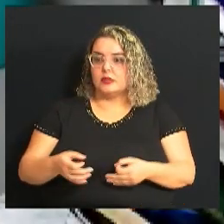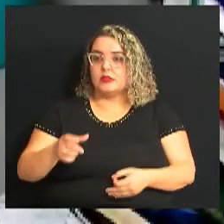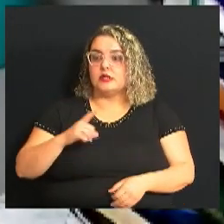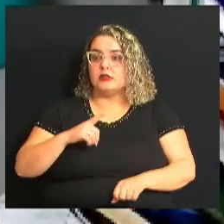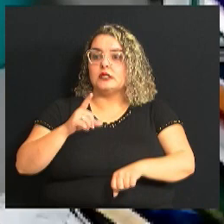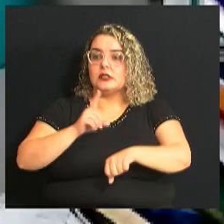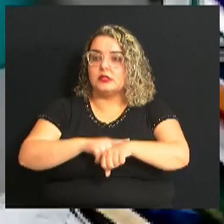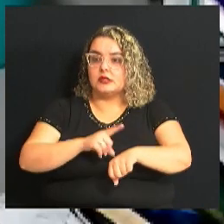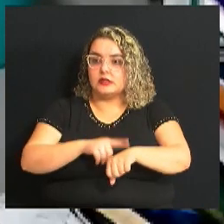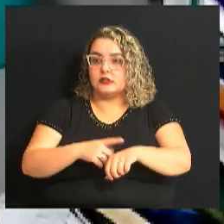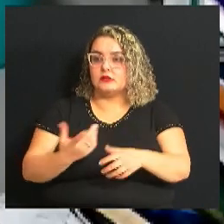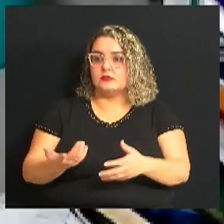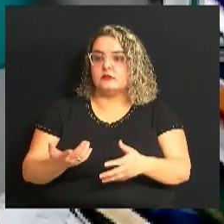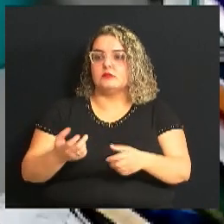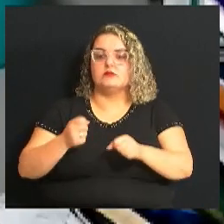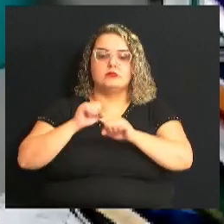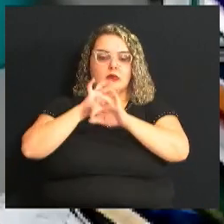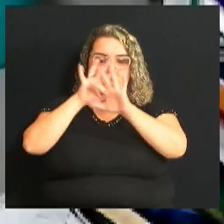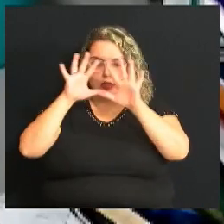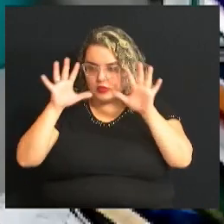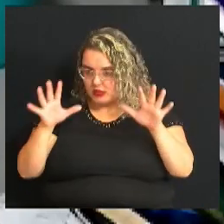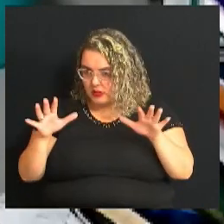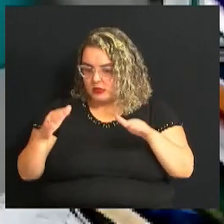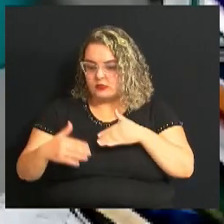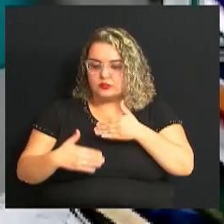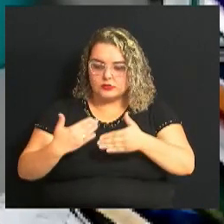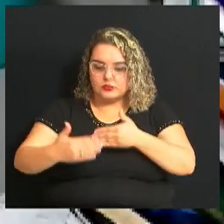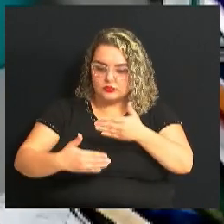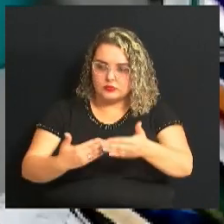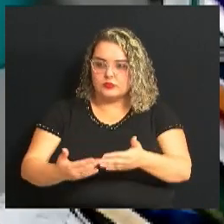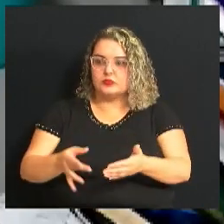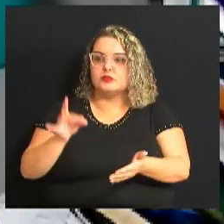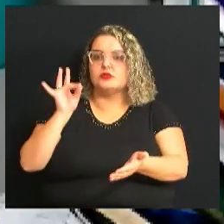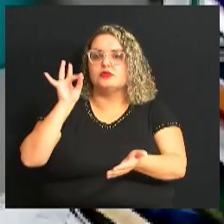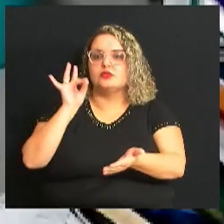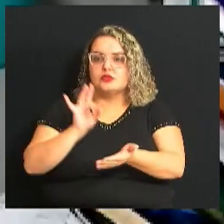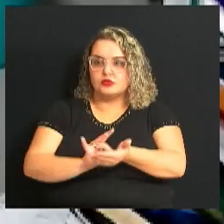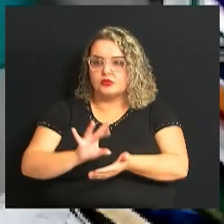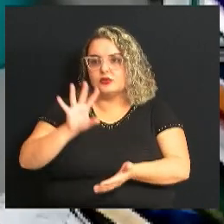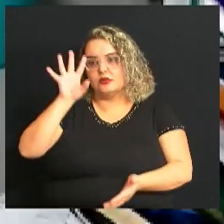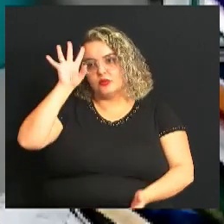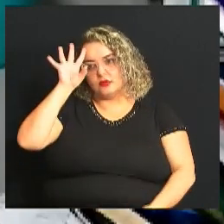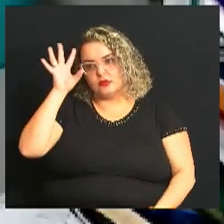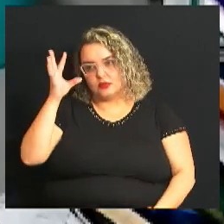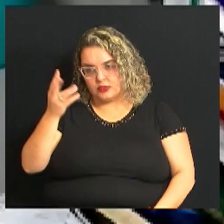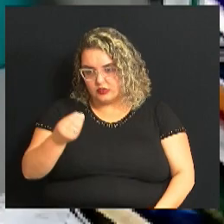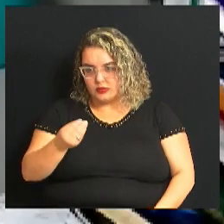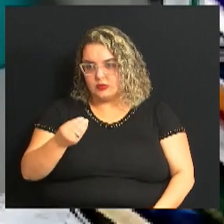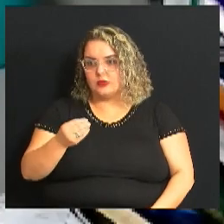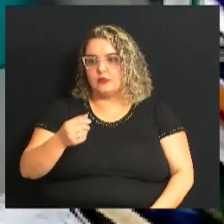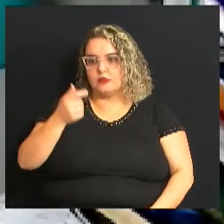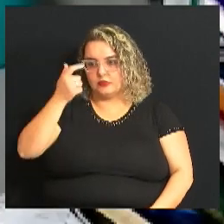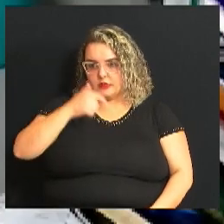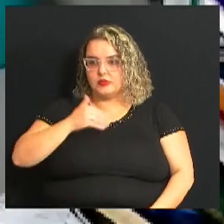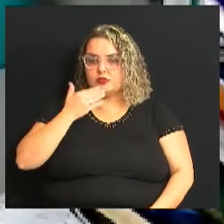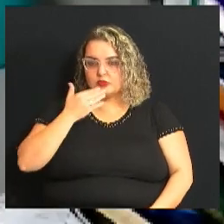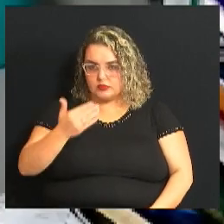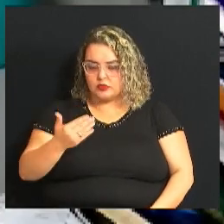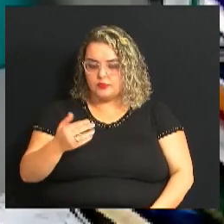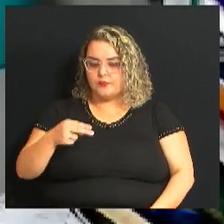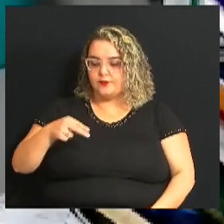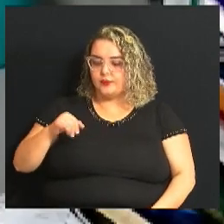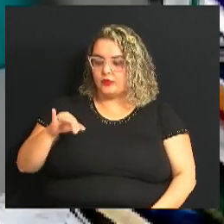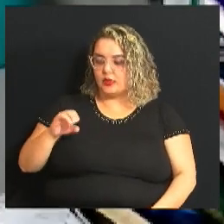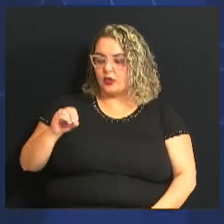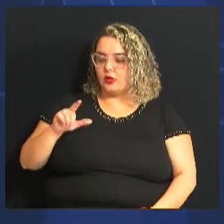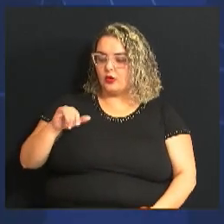que esse esclarecimento e o procedimento seja de fato compreendido por aquele que fez a solicitação. Ô Nicole, para quem está